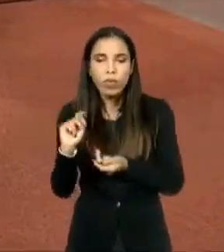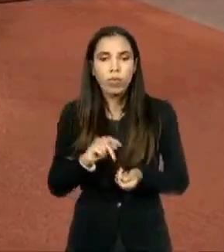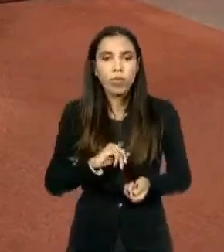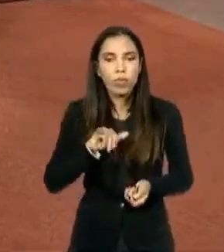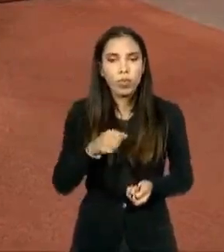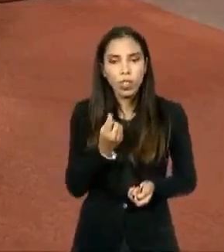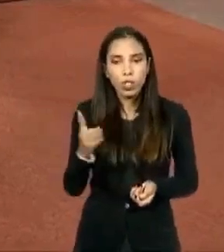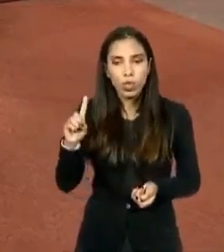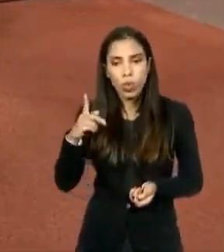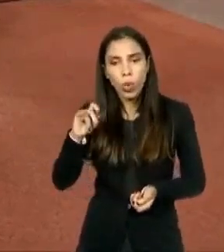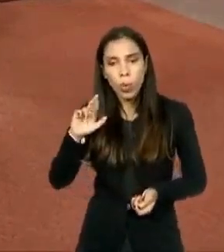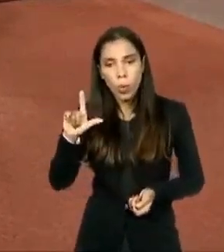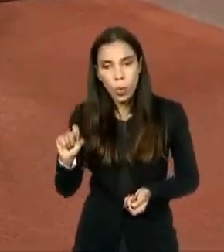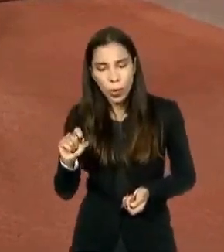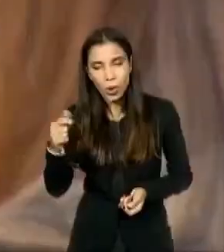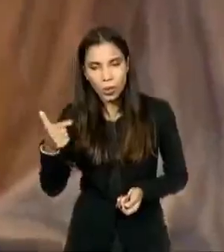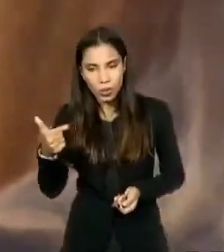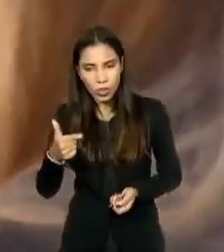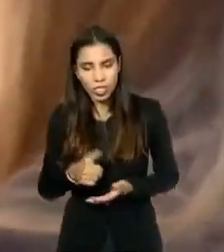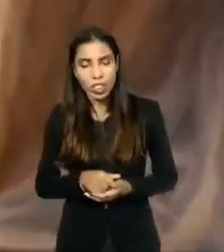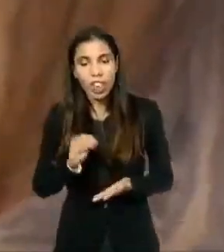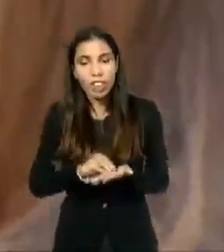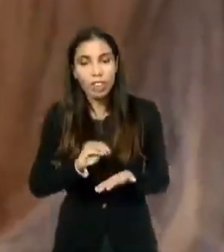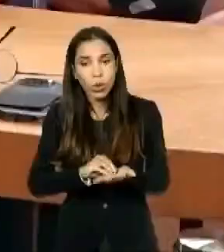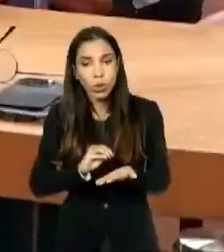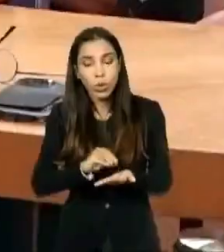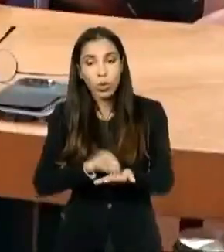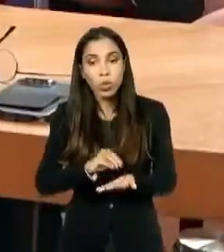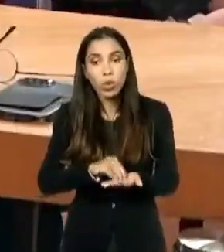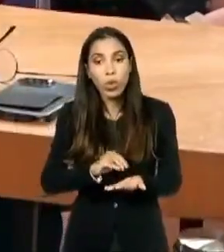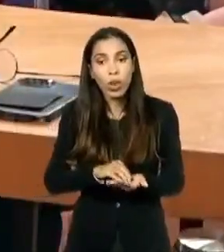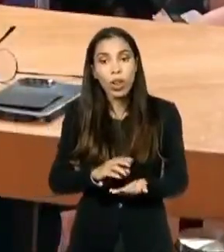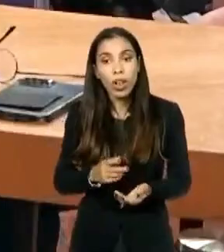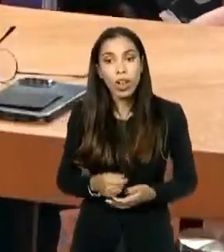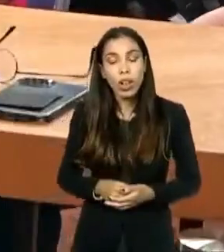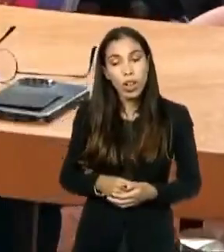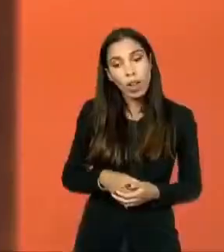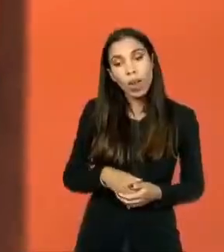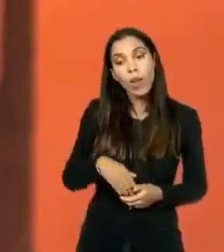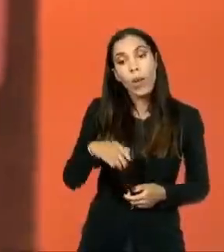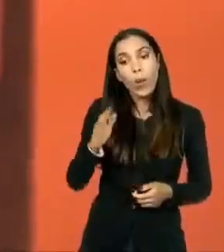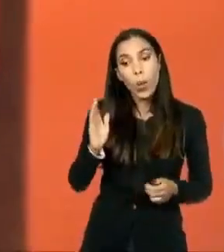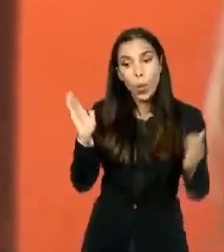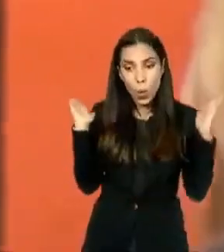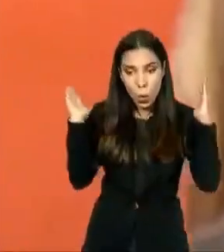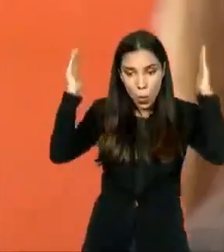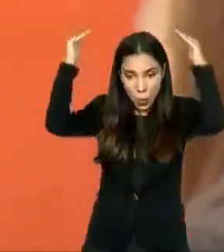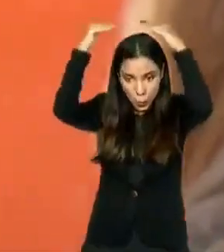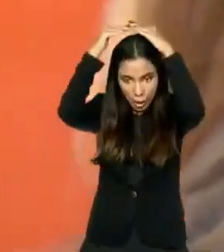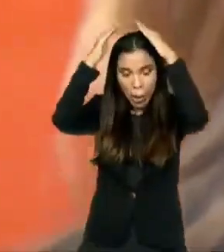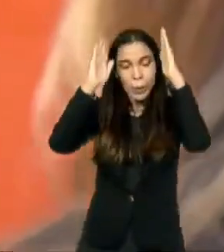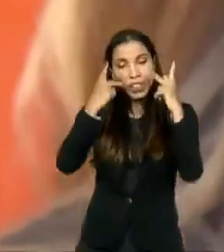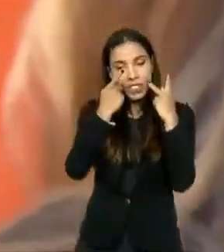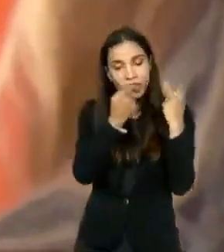Voltando II. Voltando a contar a história de novo. É, porque acho que faltou só isso. Gente, sim, faltou sim. dizer eu saí, que o Papa fui pra outra. Visitou. Uhum. Não é isso?